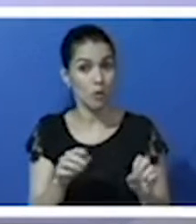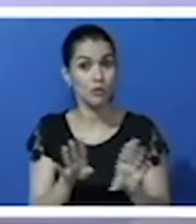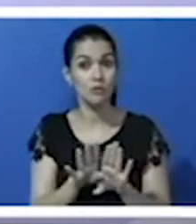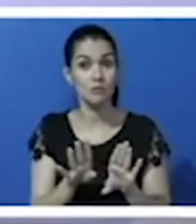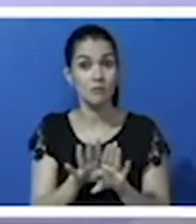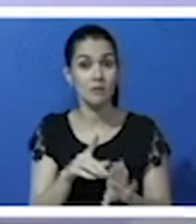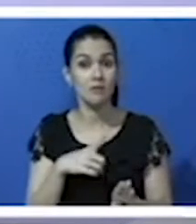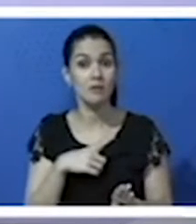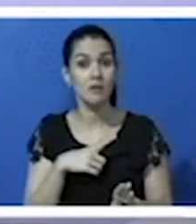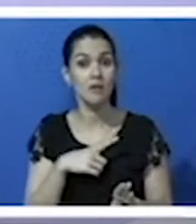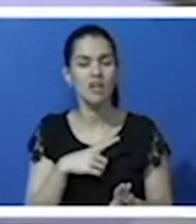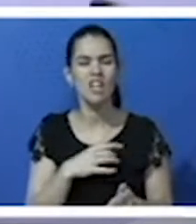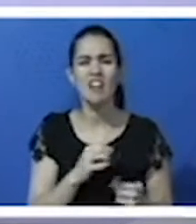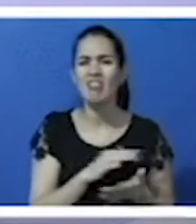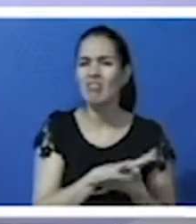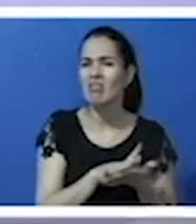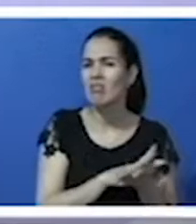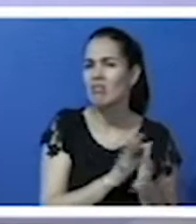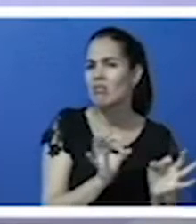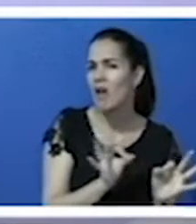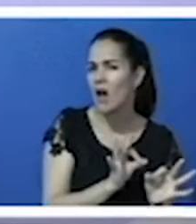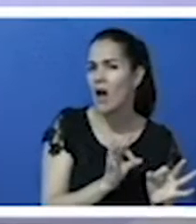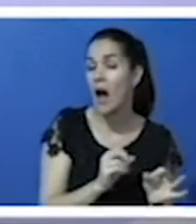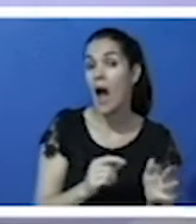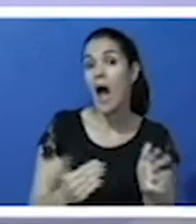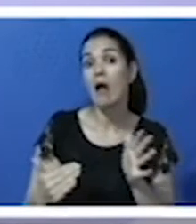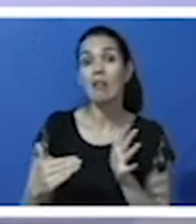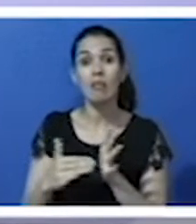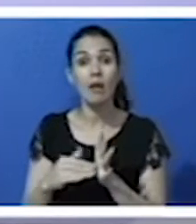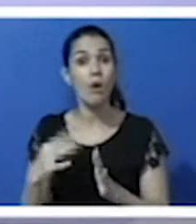de nenhum até 4 raízes.